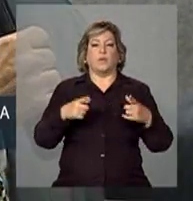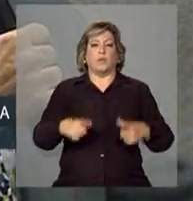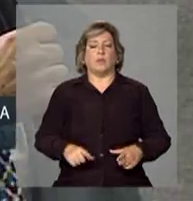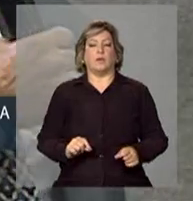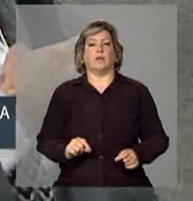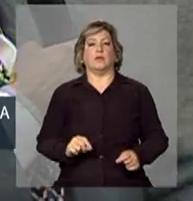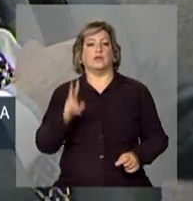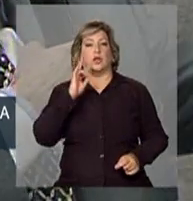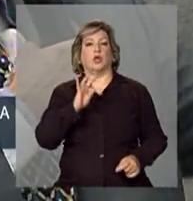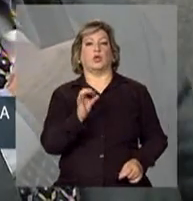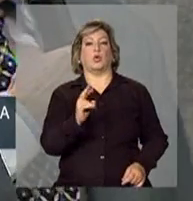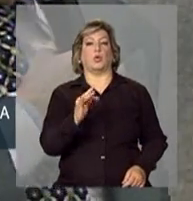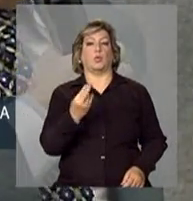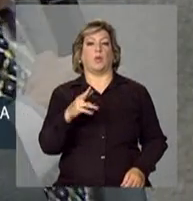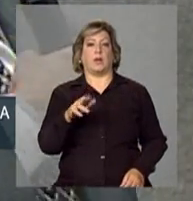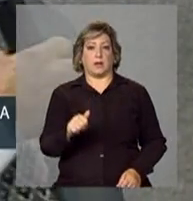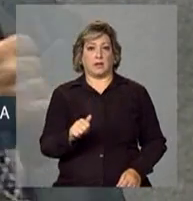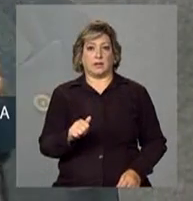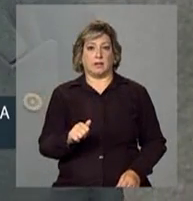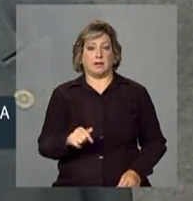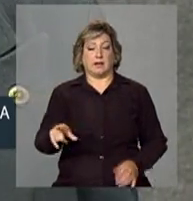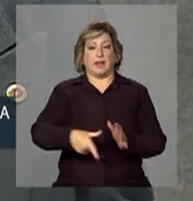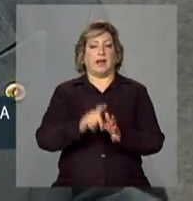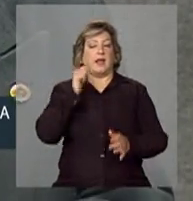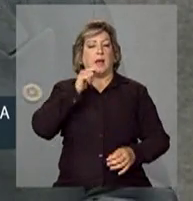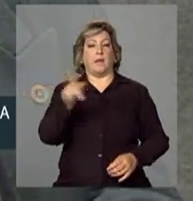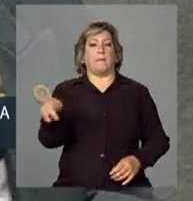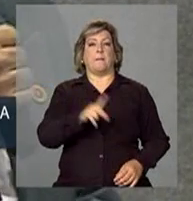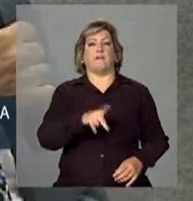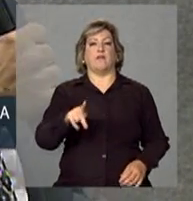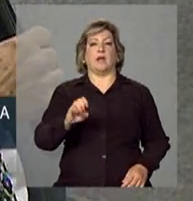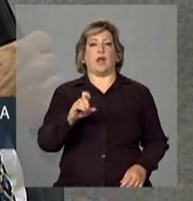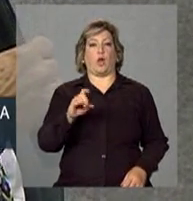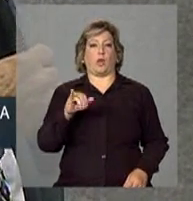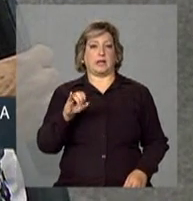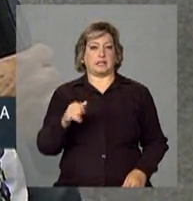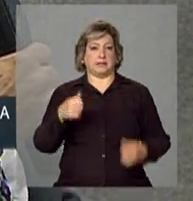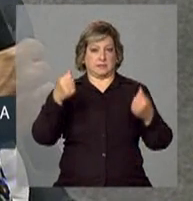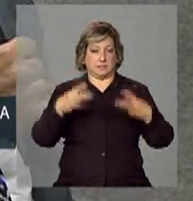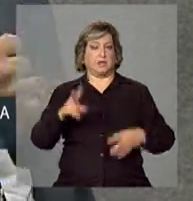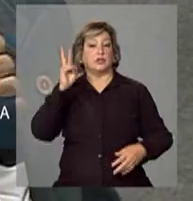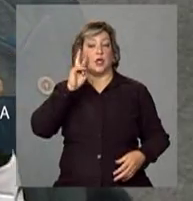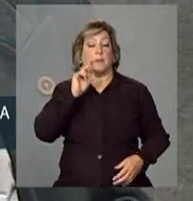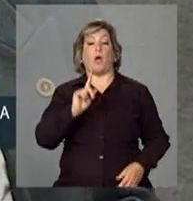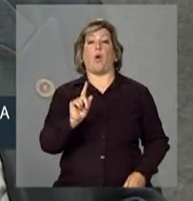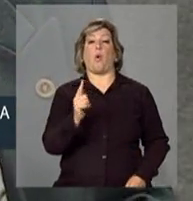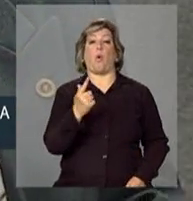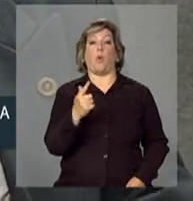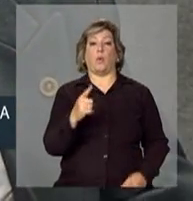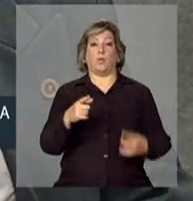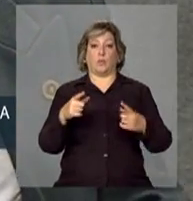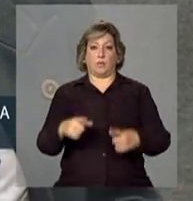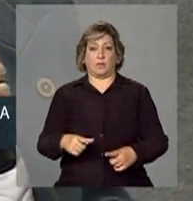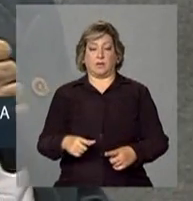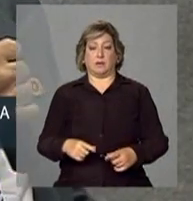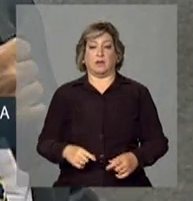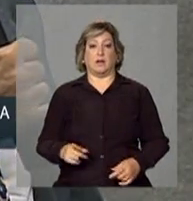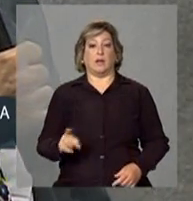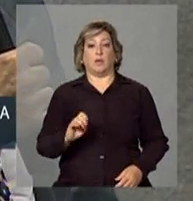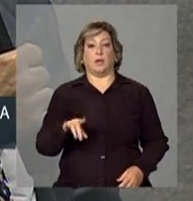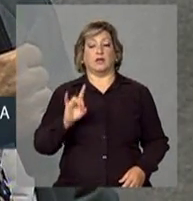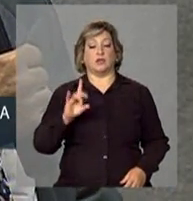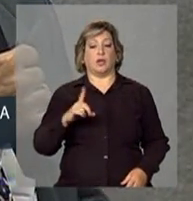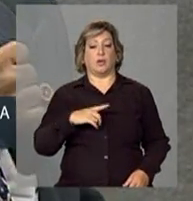toca diretamente a senhora, professora, em relação a Goiás. É porque não é só o